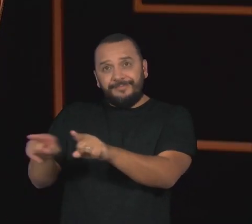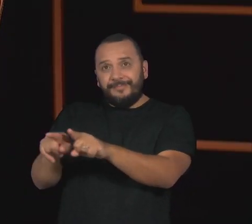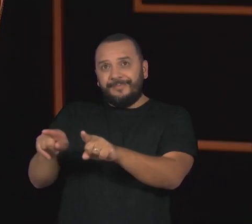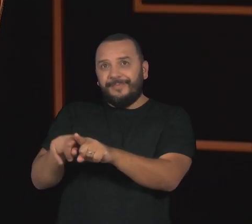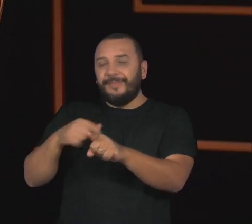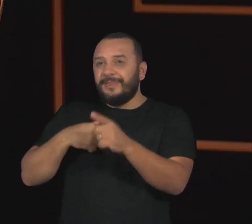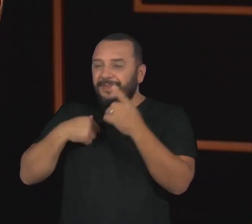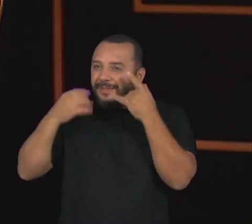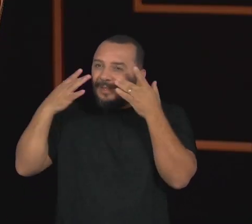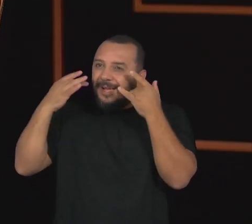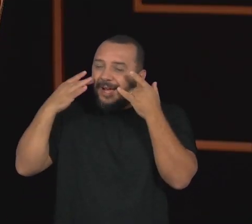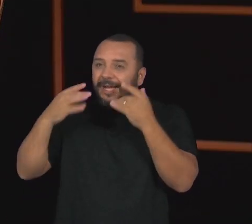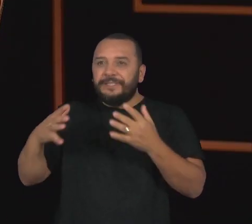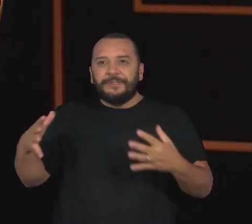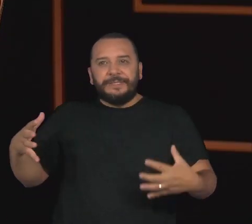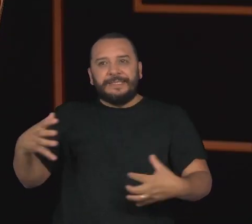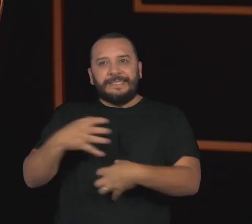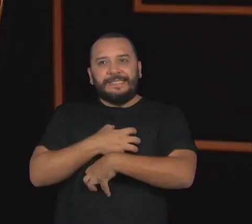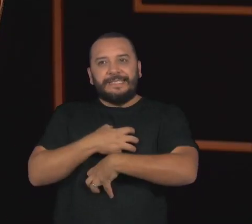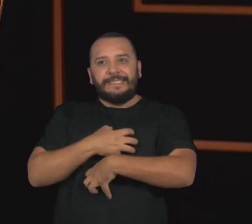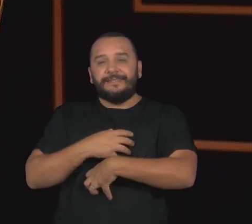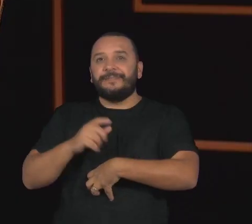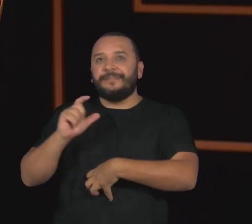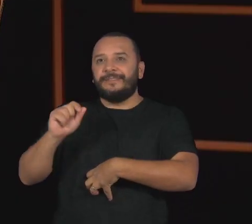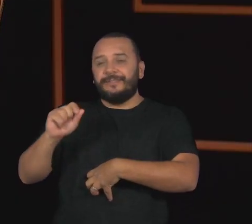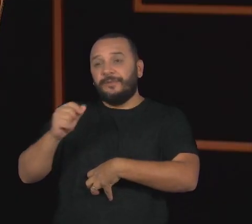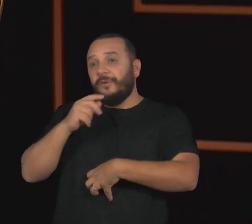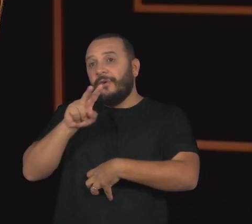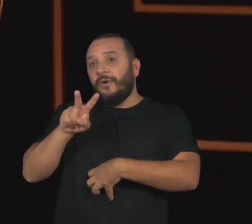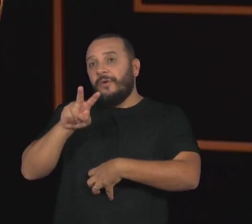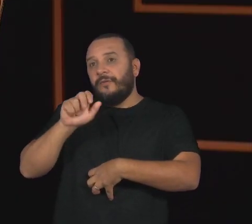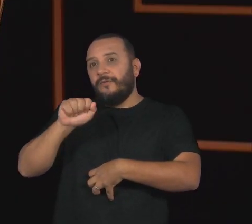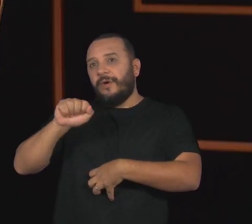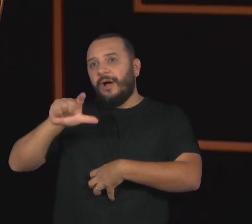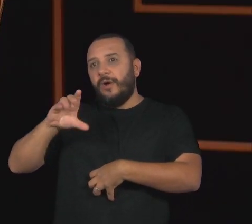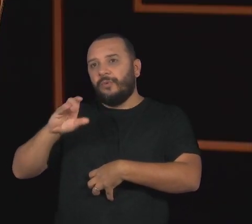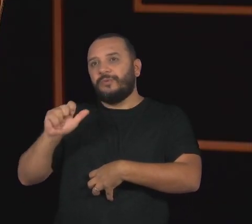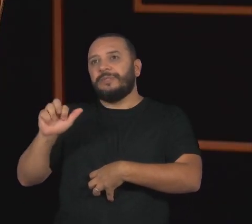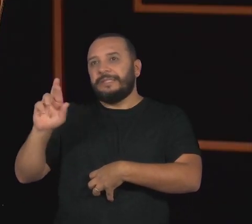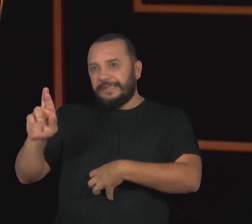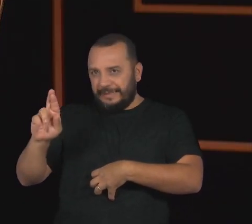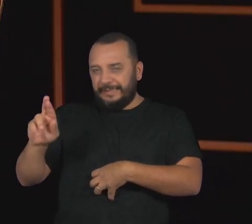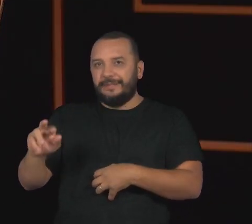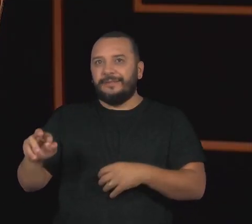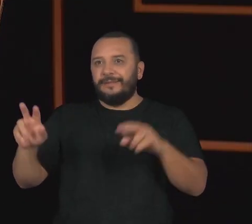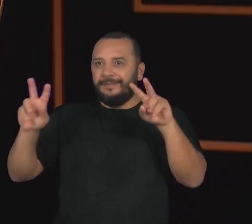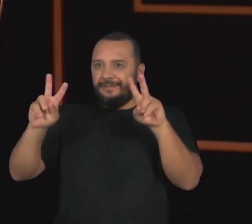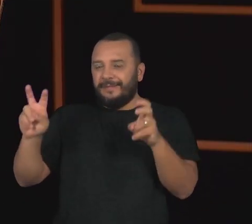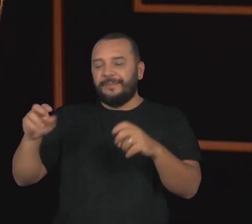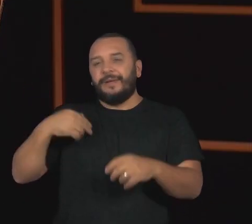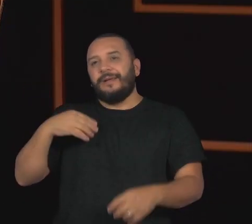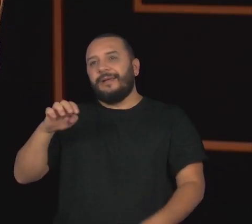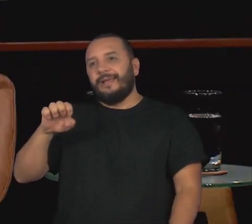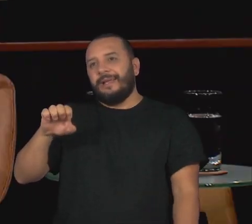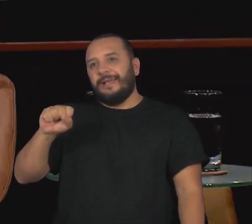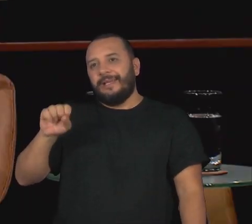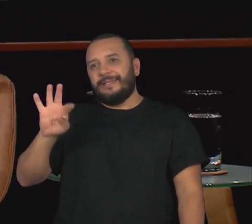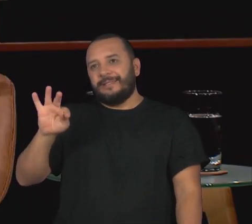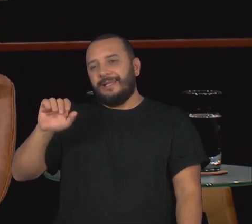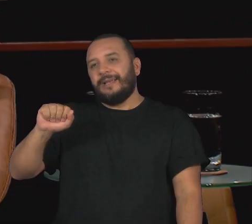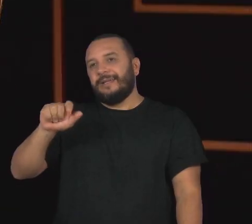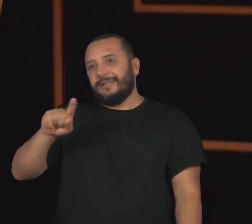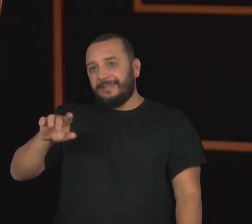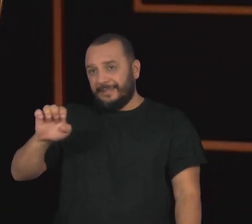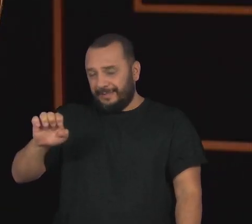uma peça muito impactante do Valcir Carrasco, que era o Êxtase, onde eu fazia um jovem